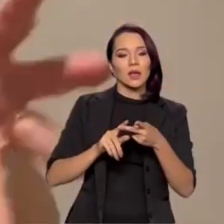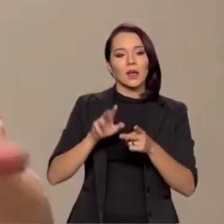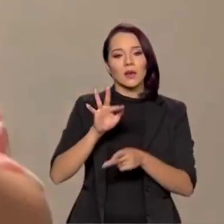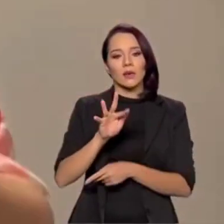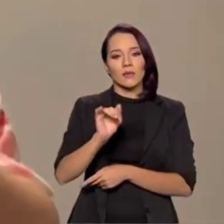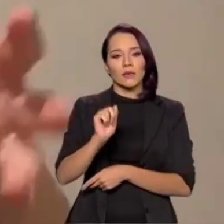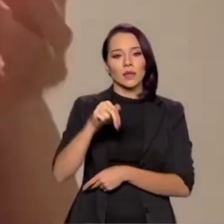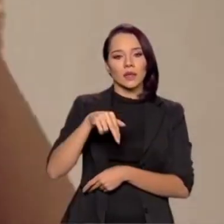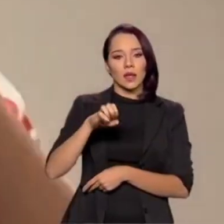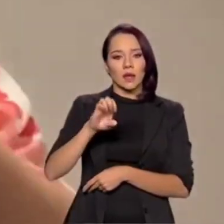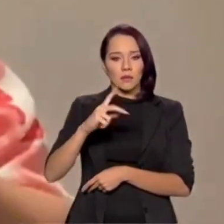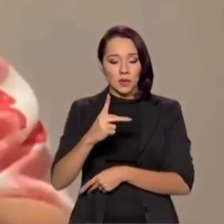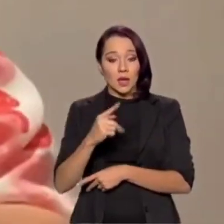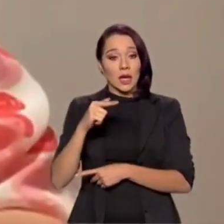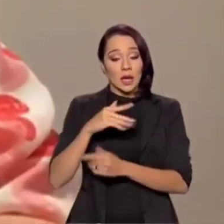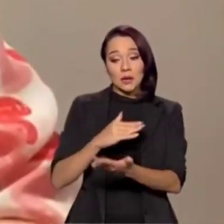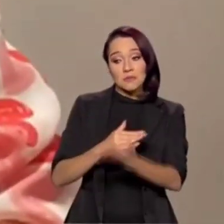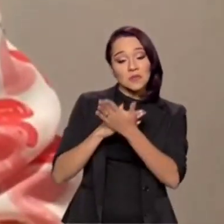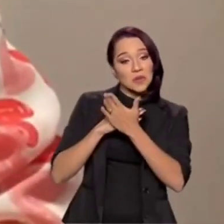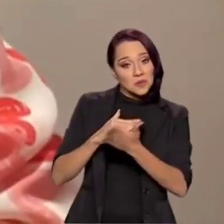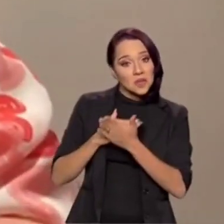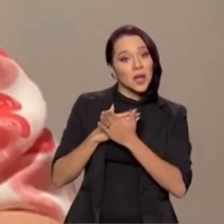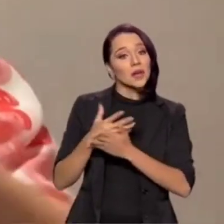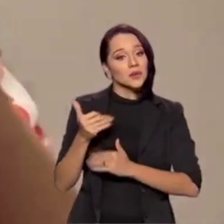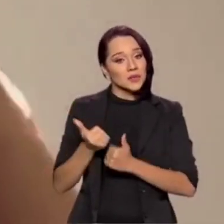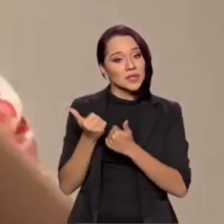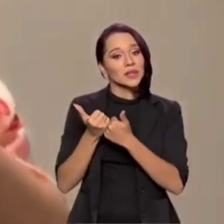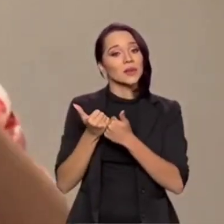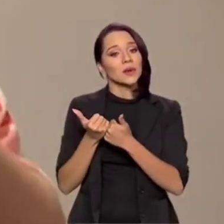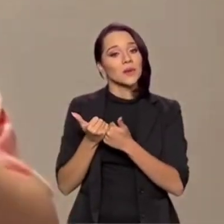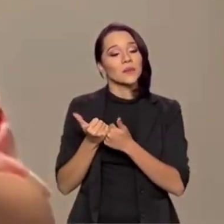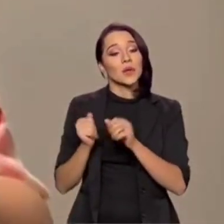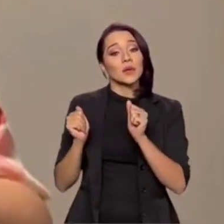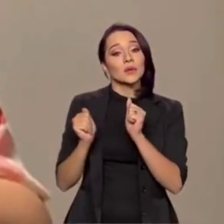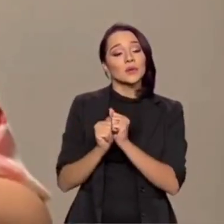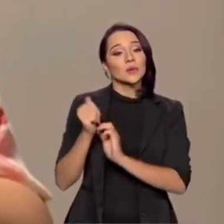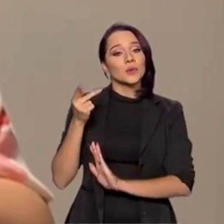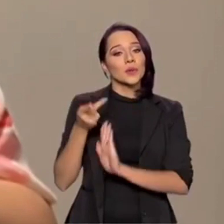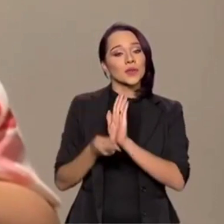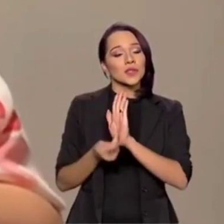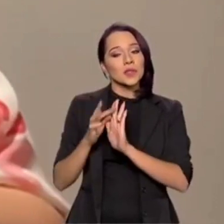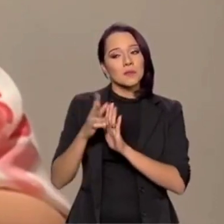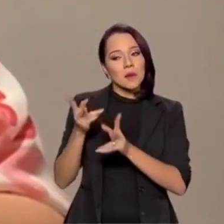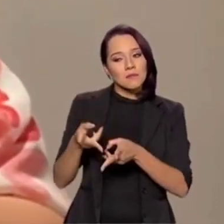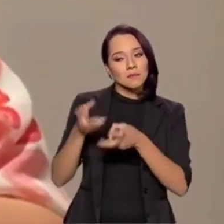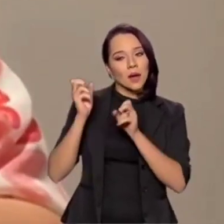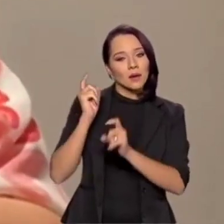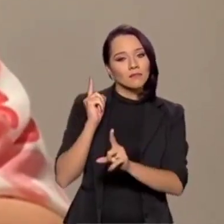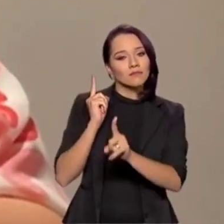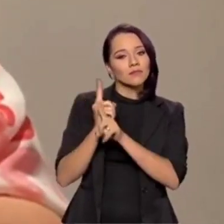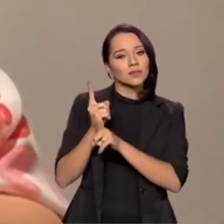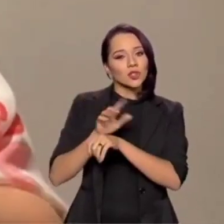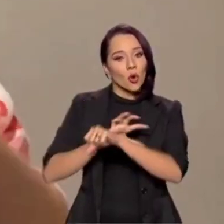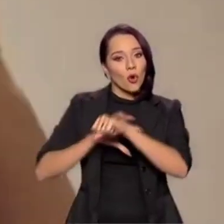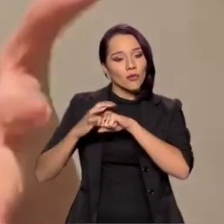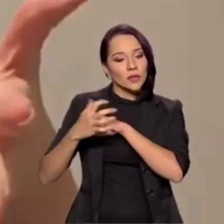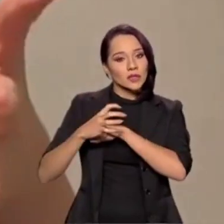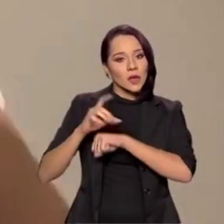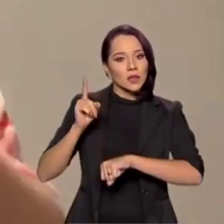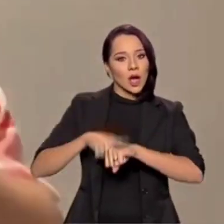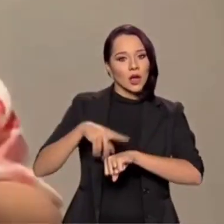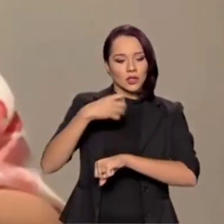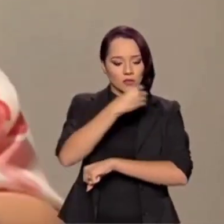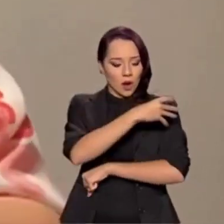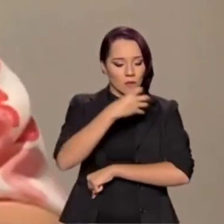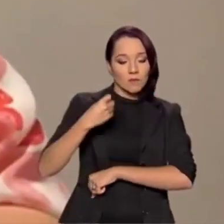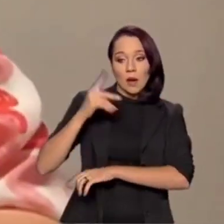FINEP, eles nos auxiliaram, né, junto num projeto para detecção automática de Covid em